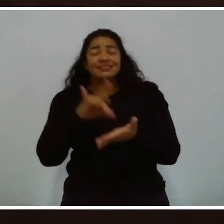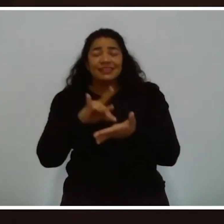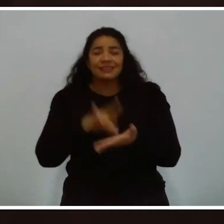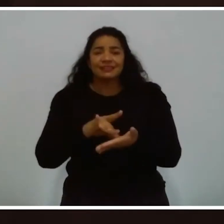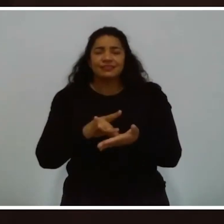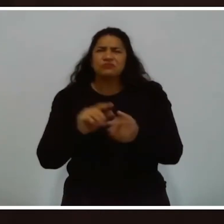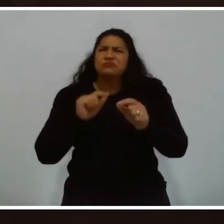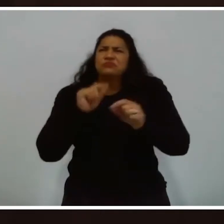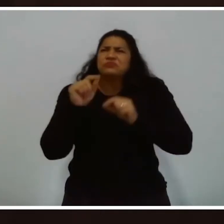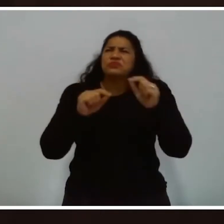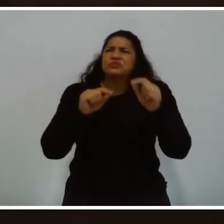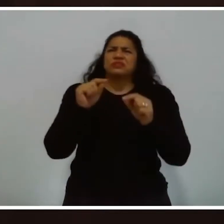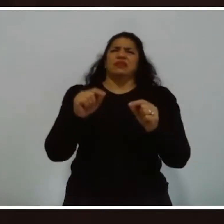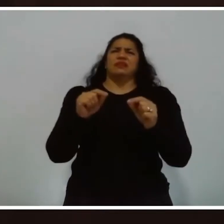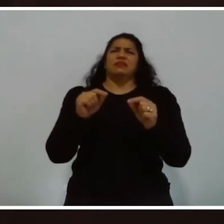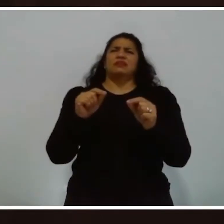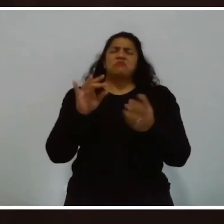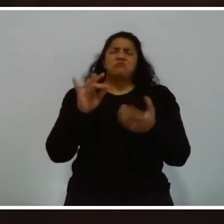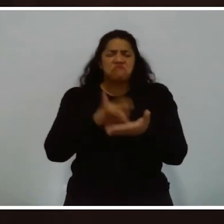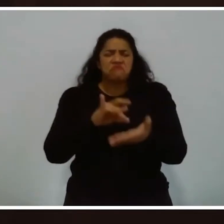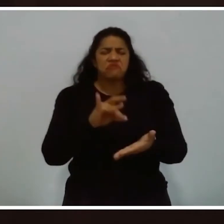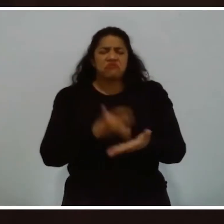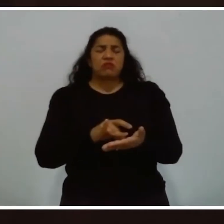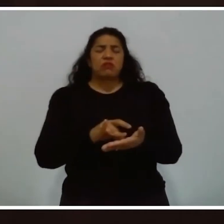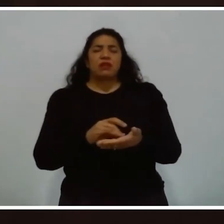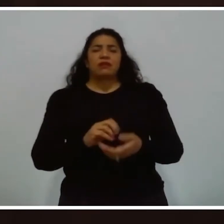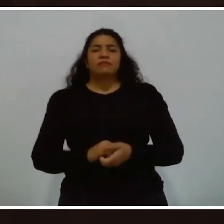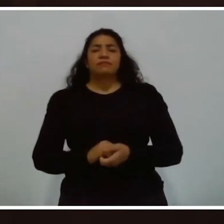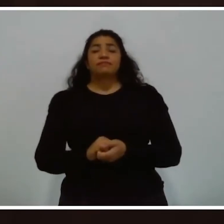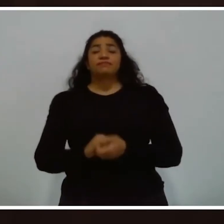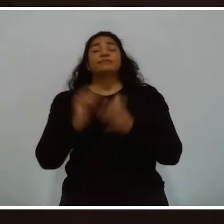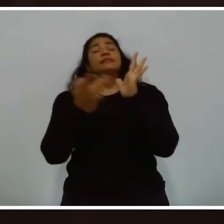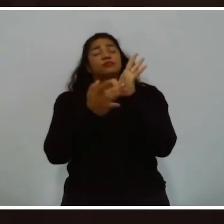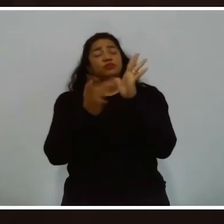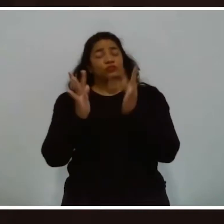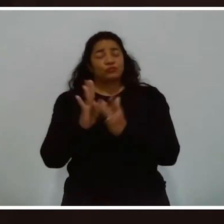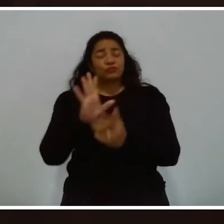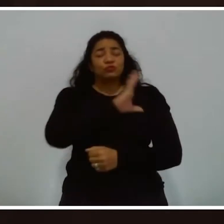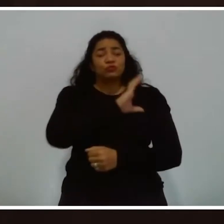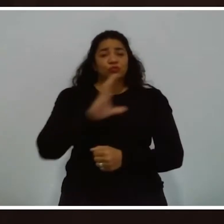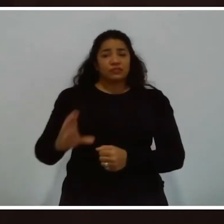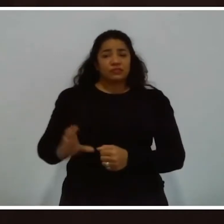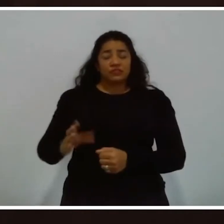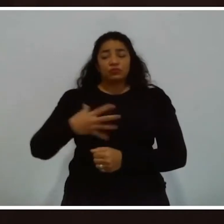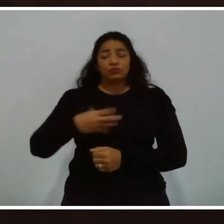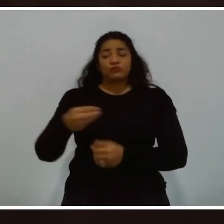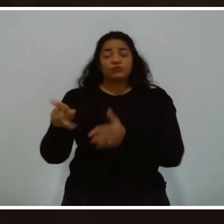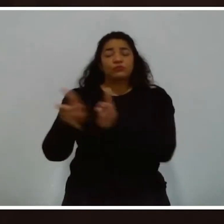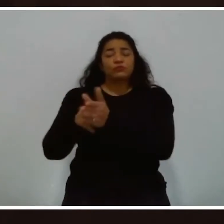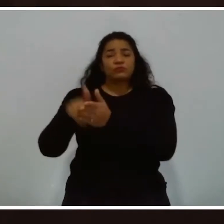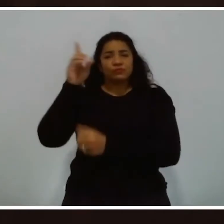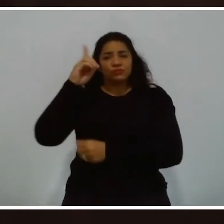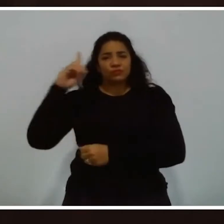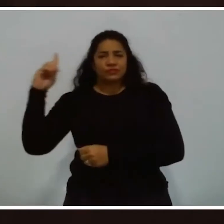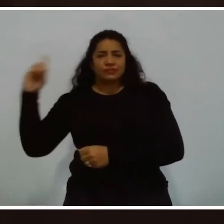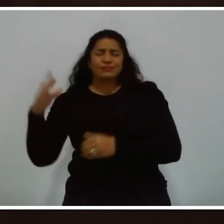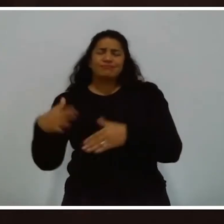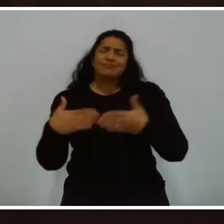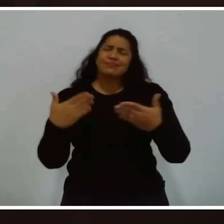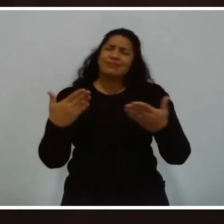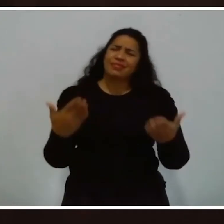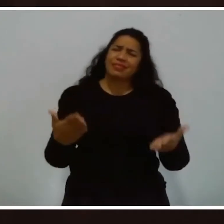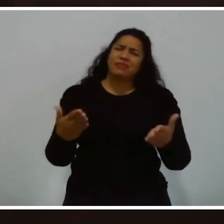seu Filho Jesus Cristo. Esse é o verdadeiro Deus e a vida eterna. Filhinhos, guardai-vos dos ídolos.